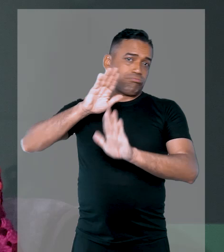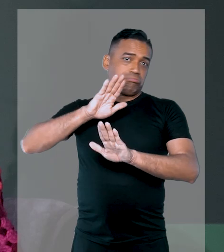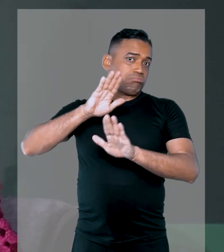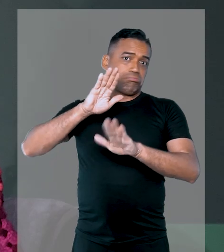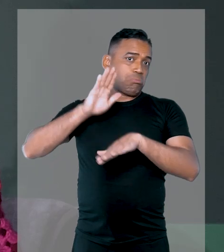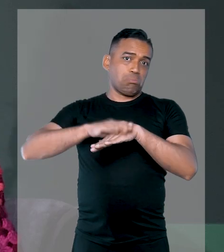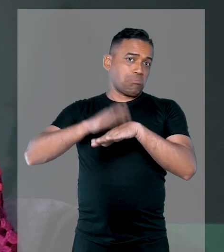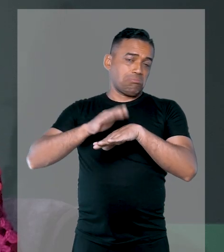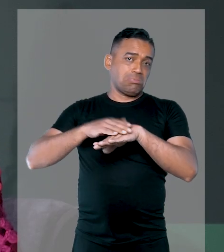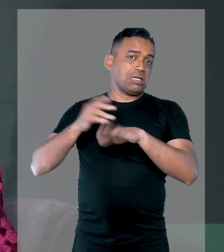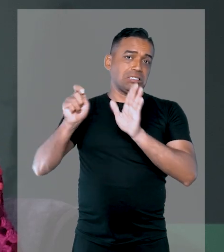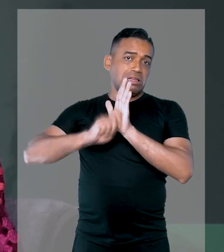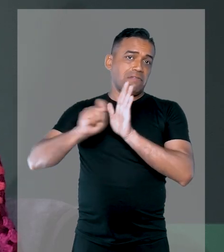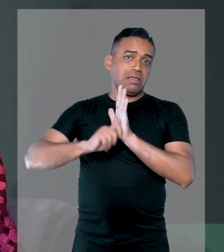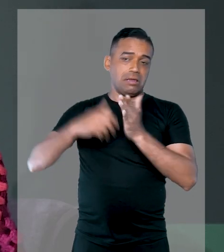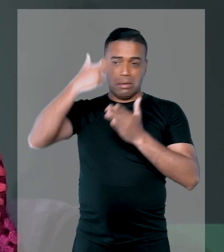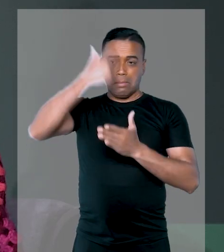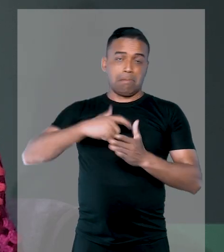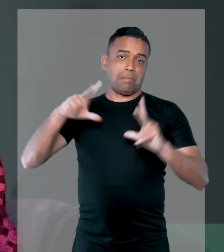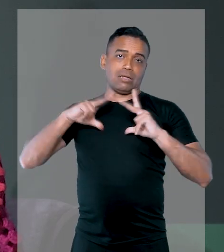intencionalmente, propositalmente escrevi sobre mim.